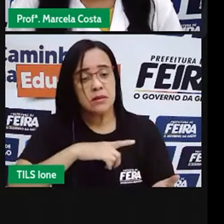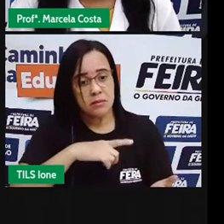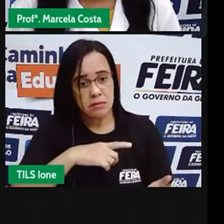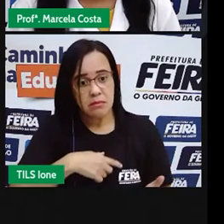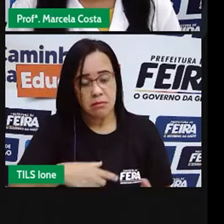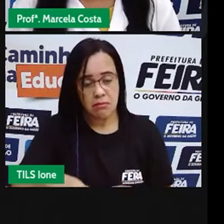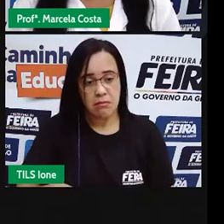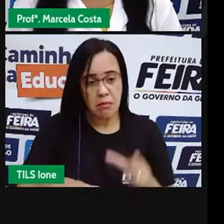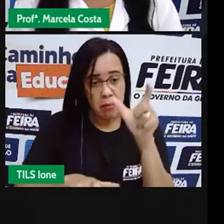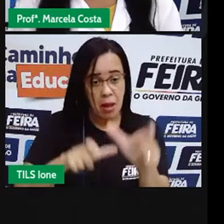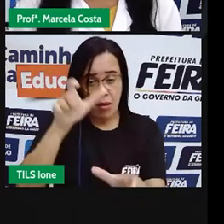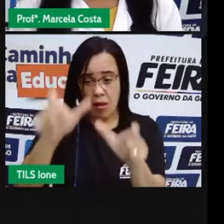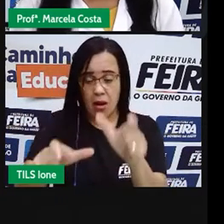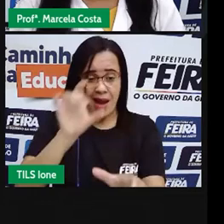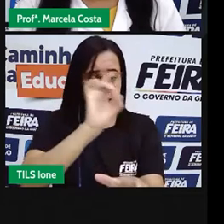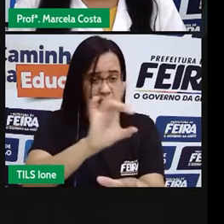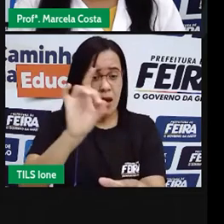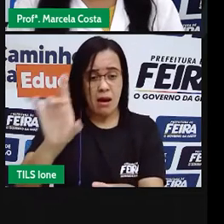personalidade